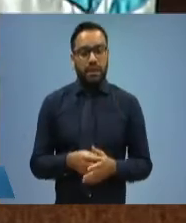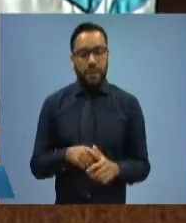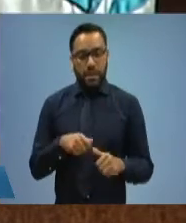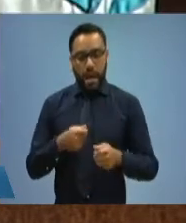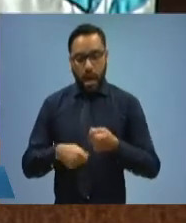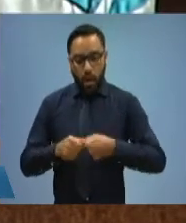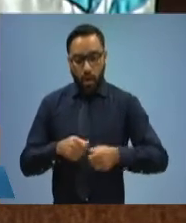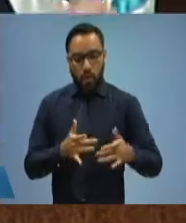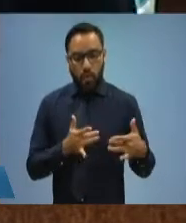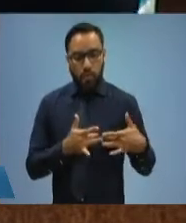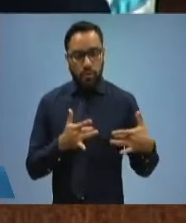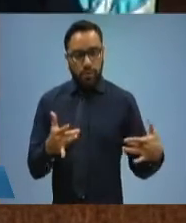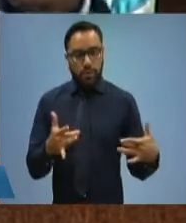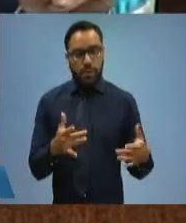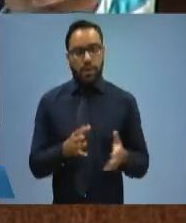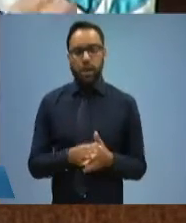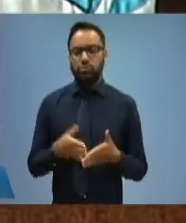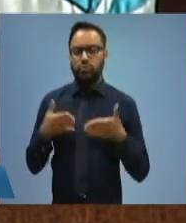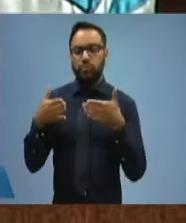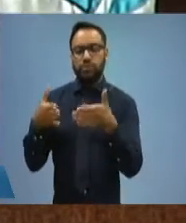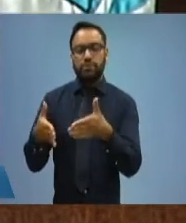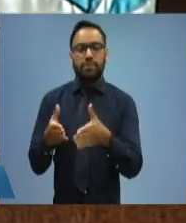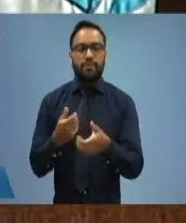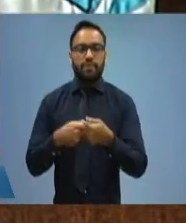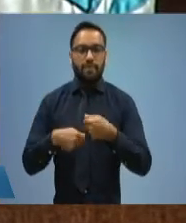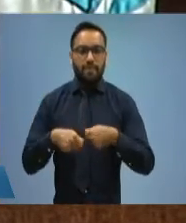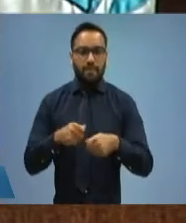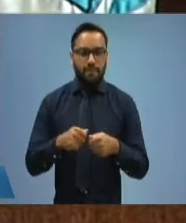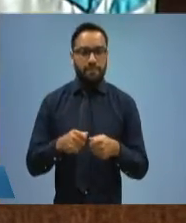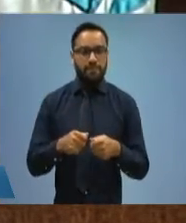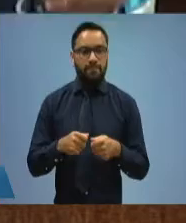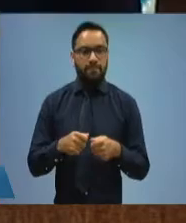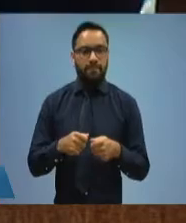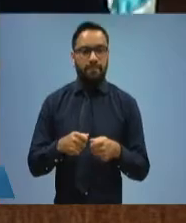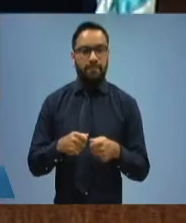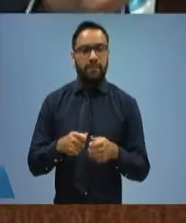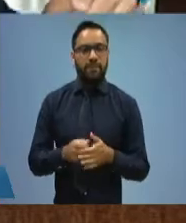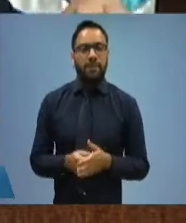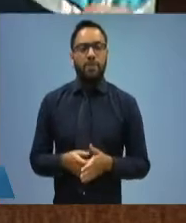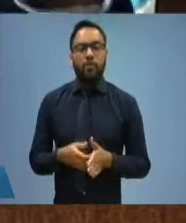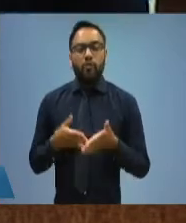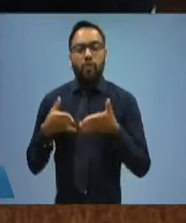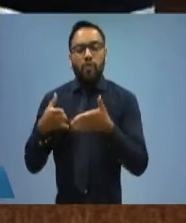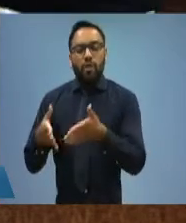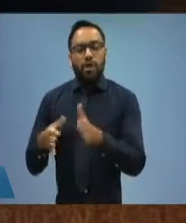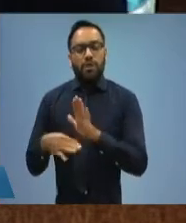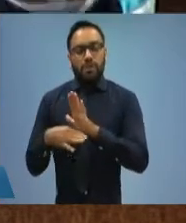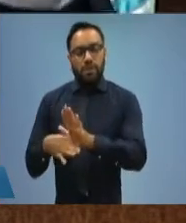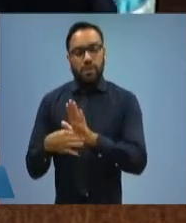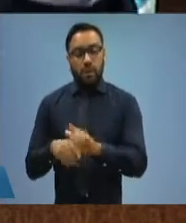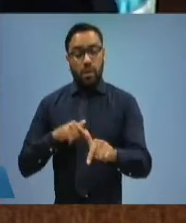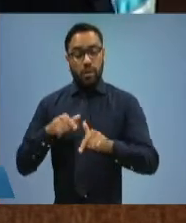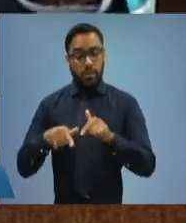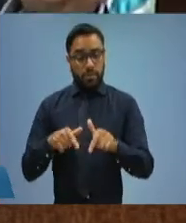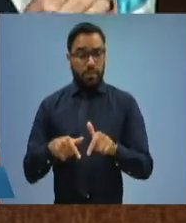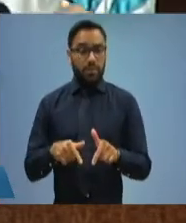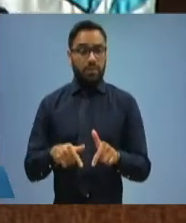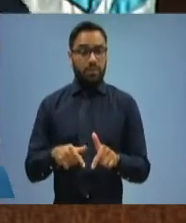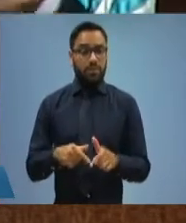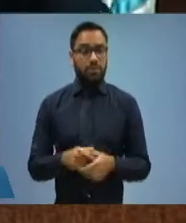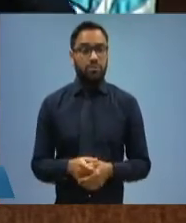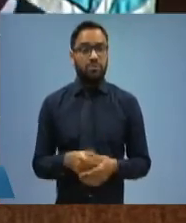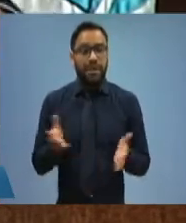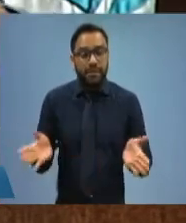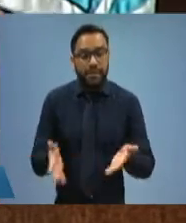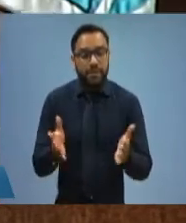para a crise econômica, especialmente para a informalidade dos trabalhadores e trabalhadoras, especialmente para a gente gerar trabalho, emprego e renda